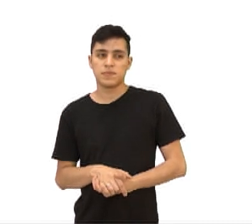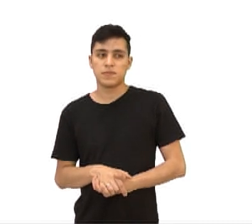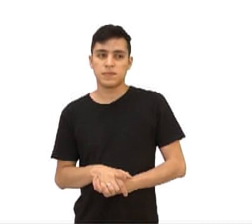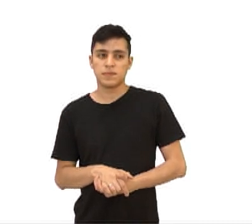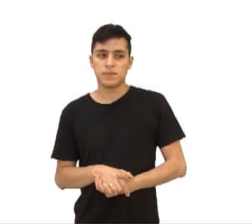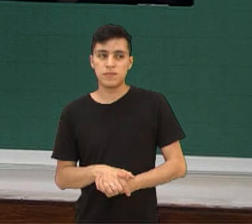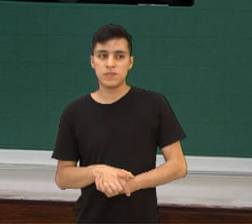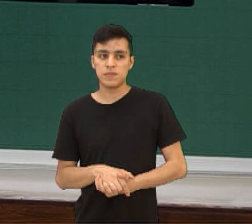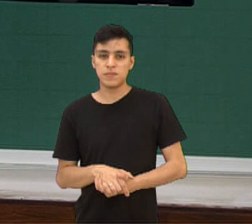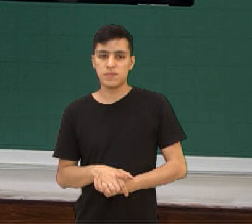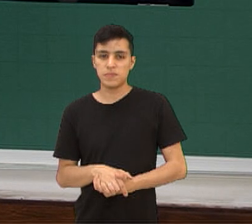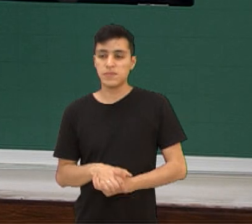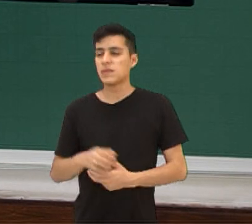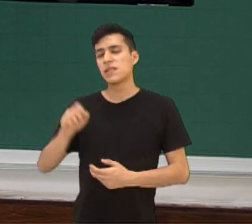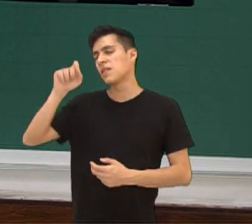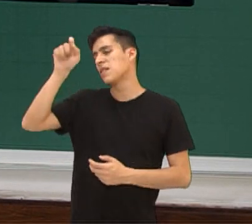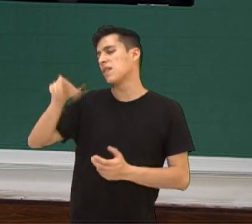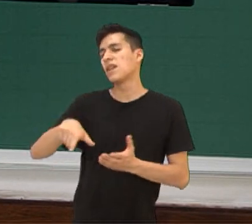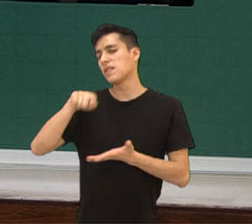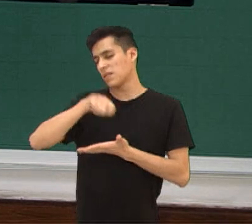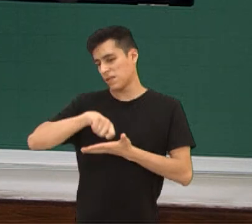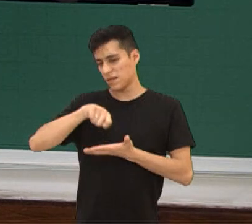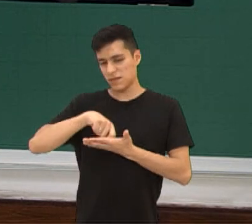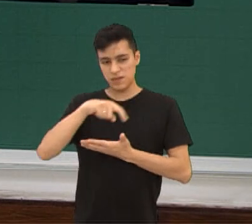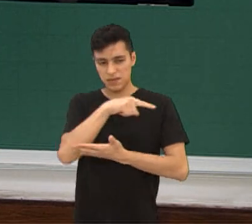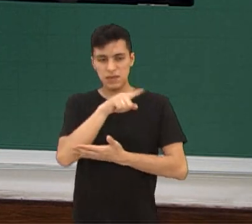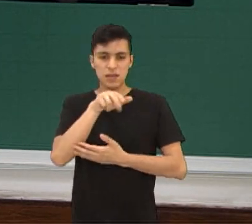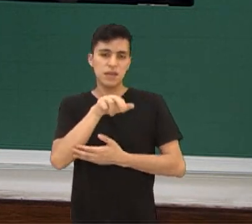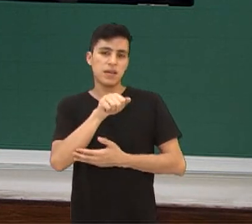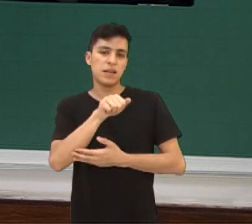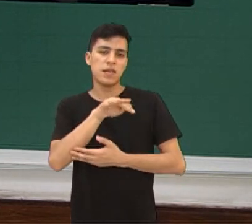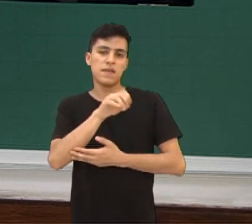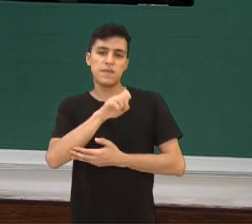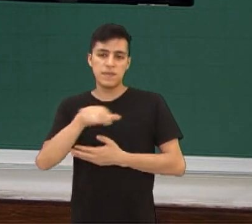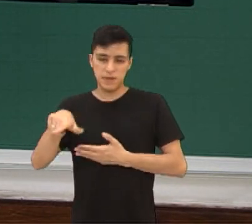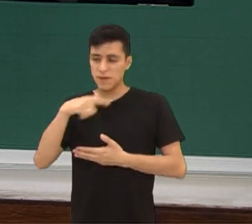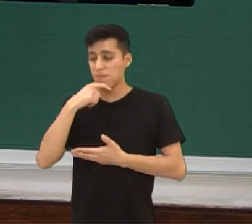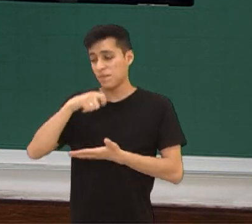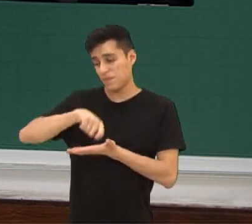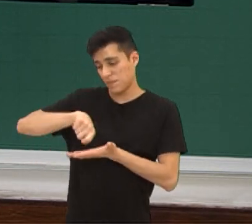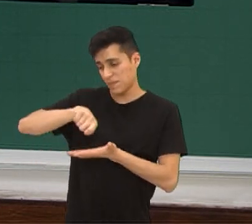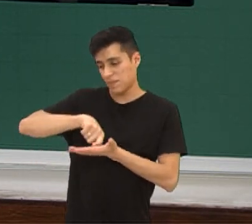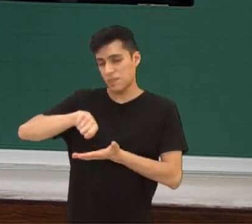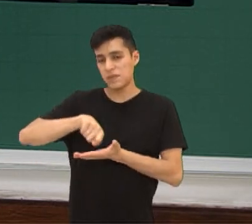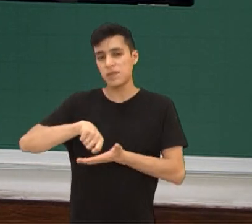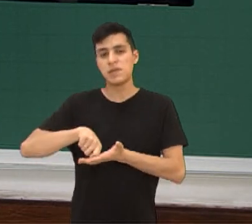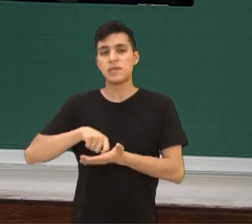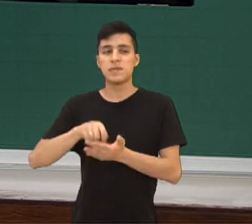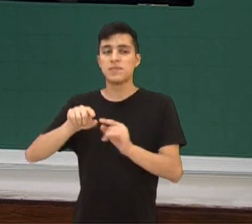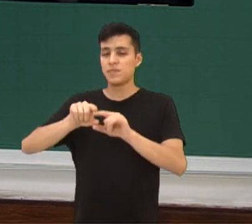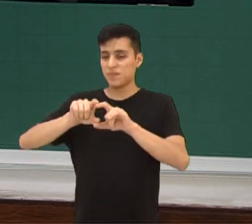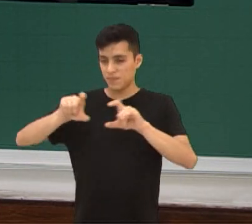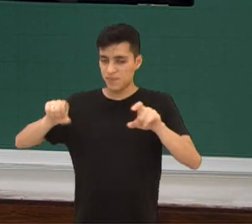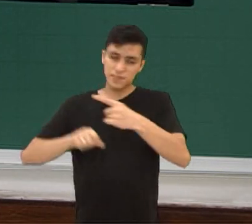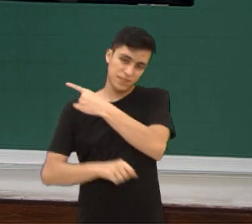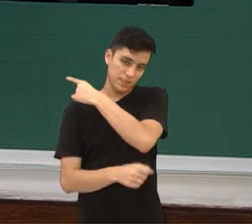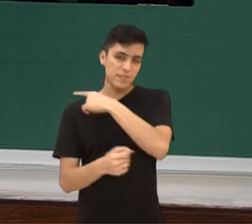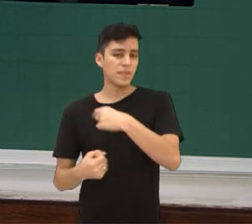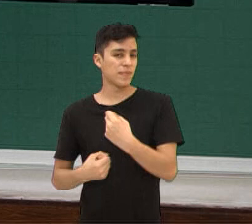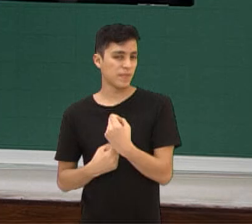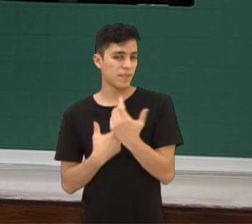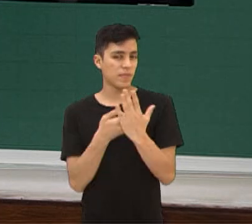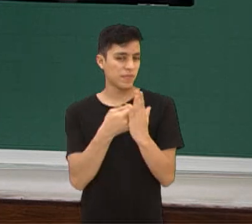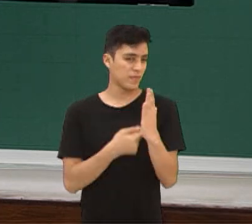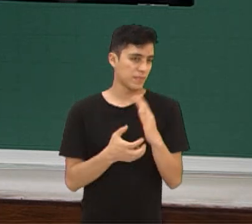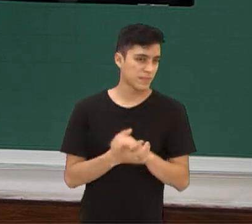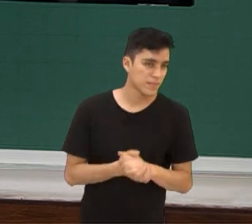aquele cordeiro. Quem escreveu esse mini conto foi o Rafael Alberti, né? Ele escreveu em versos sueltos a cada dia. O que ele fala